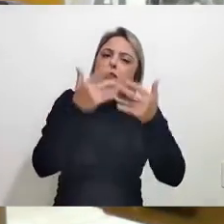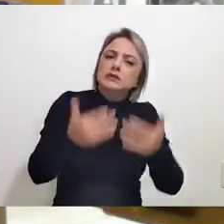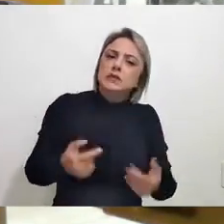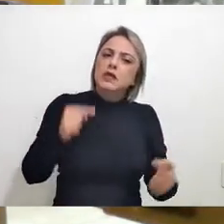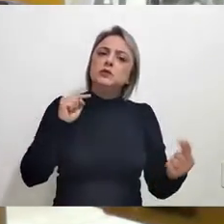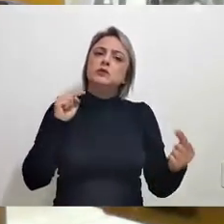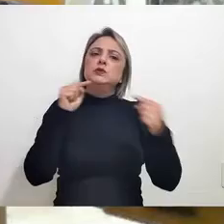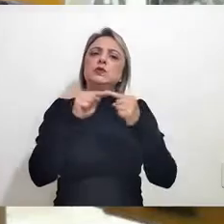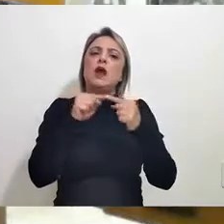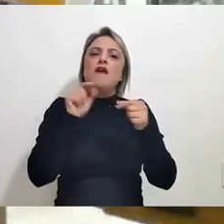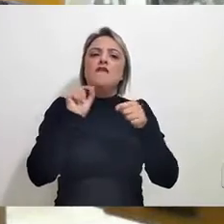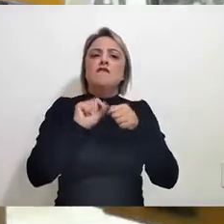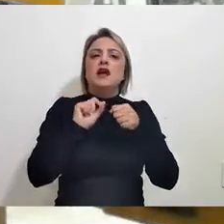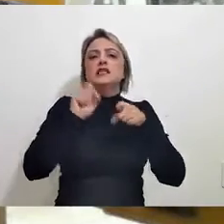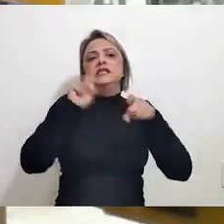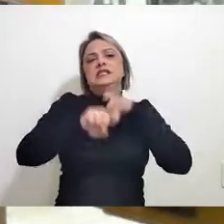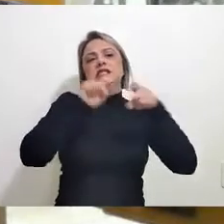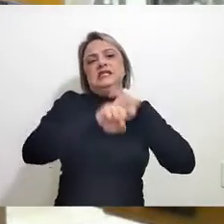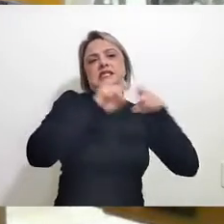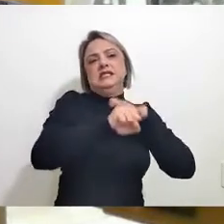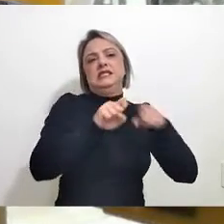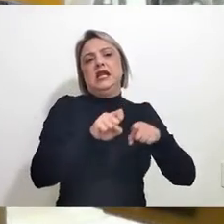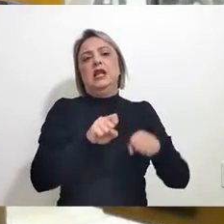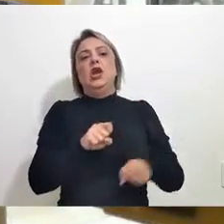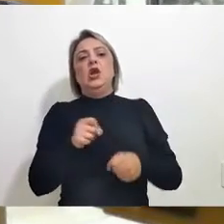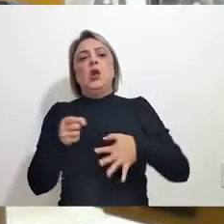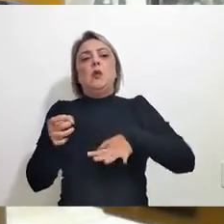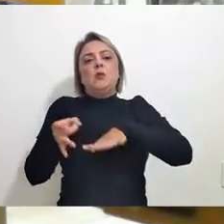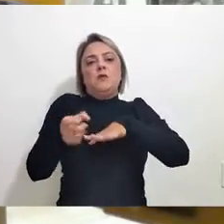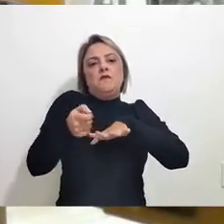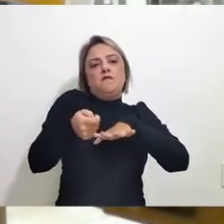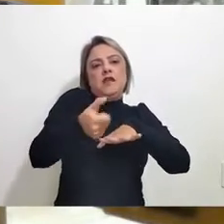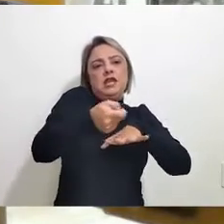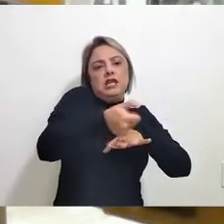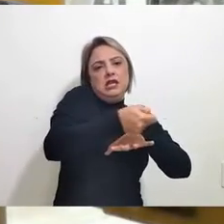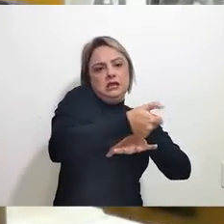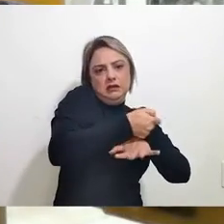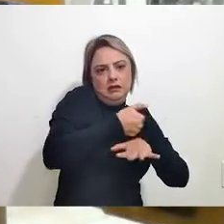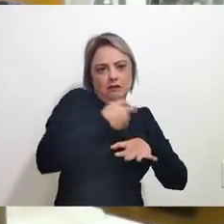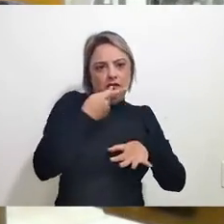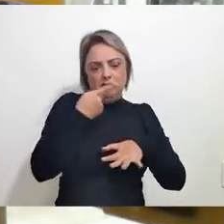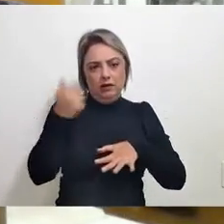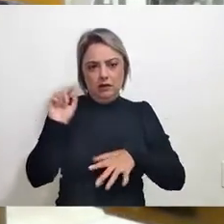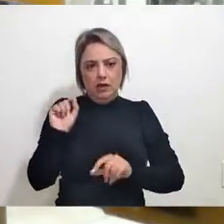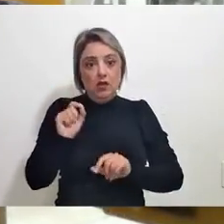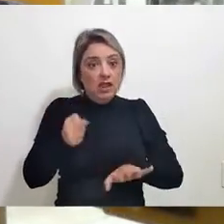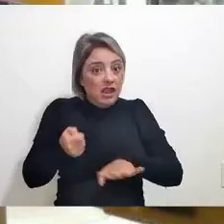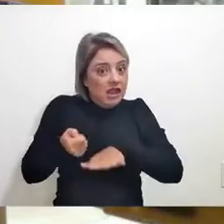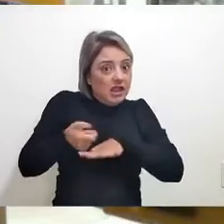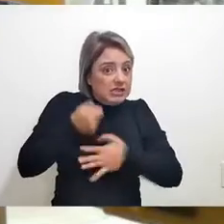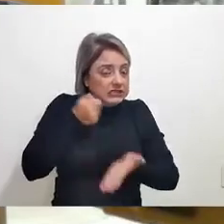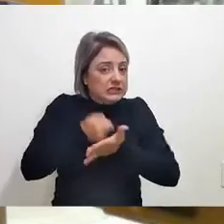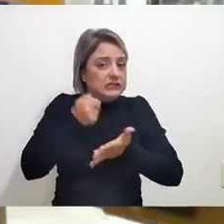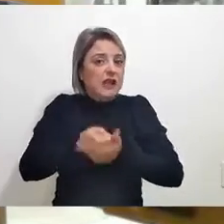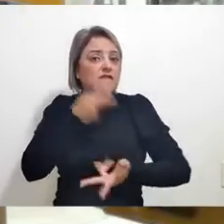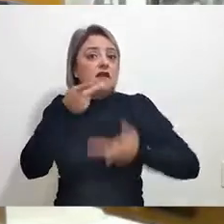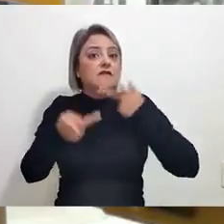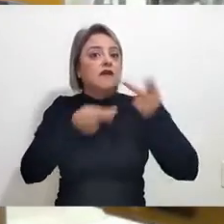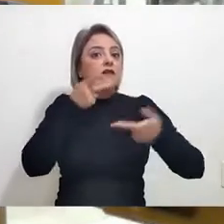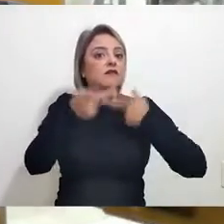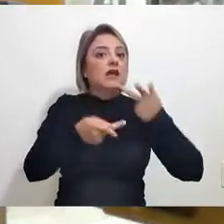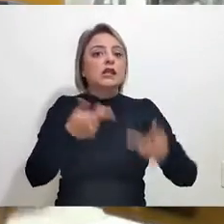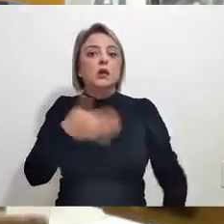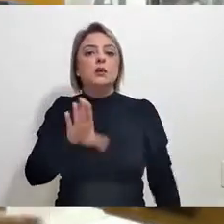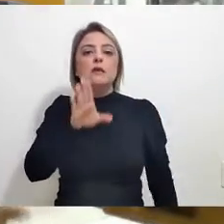infância, e não vai ser uma lei da mordaça que vai silenciar um professor, um educador, porque nós, como Paulo Freire, não nos